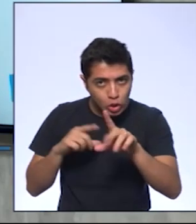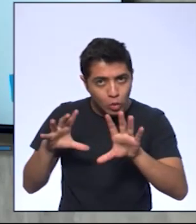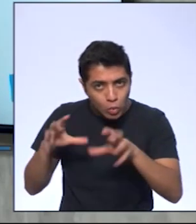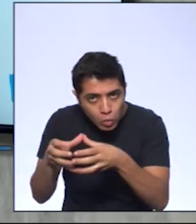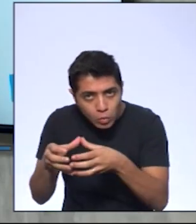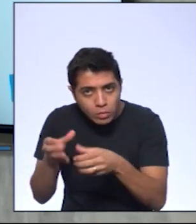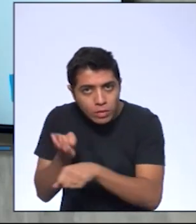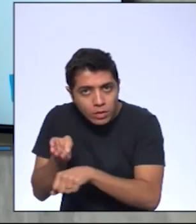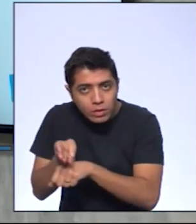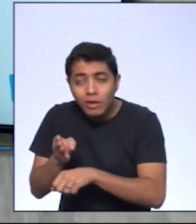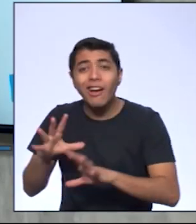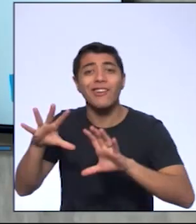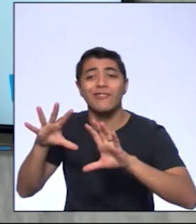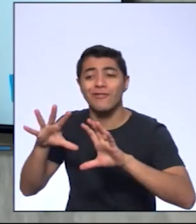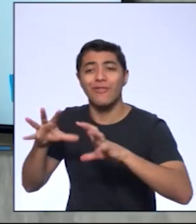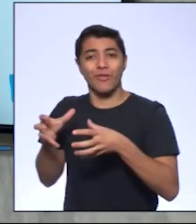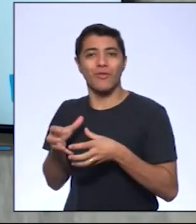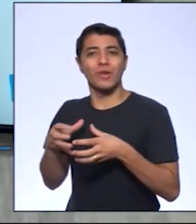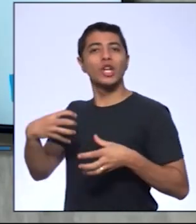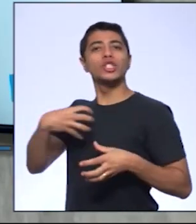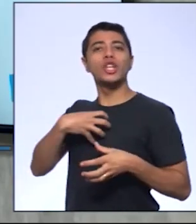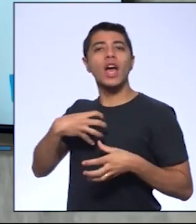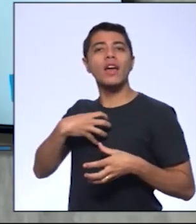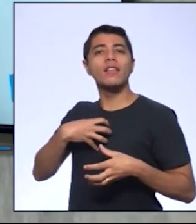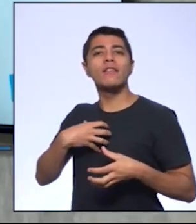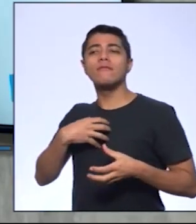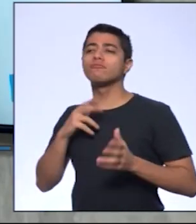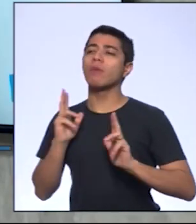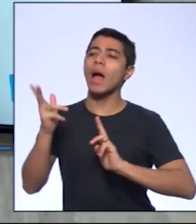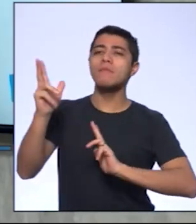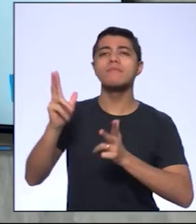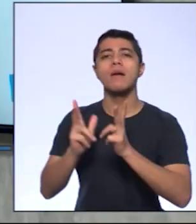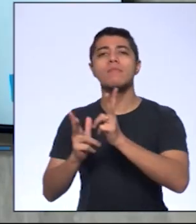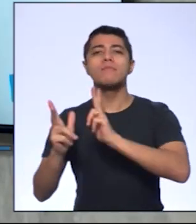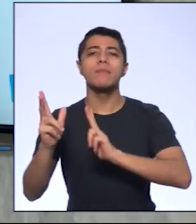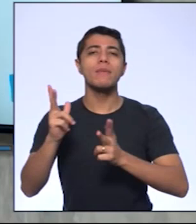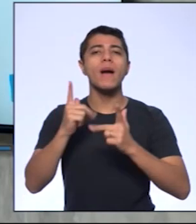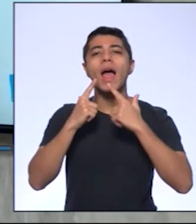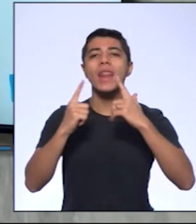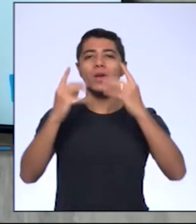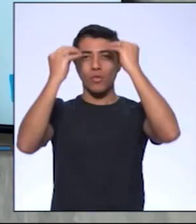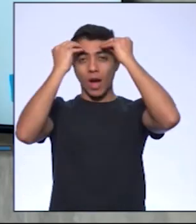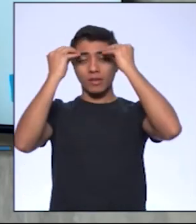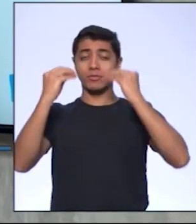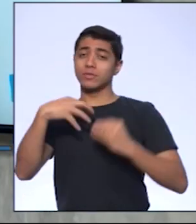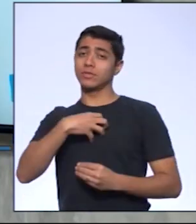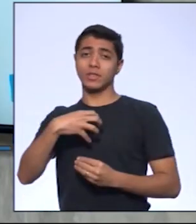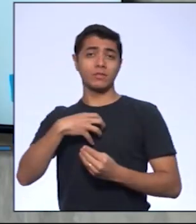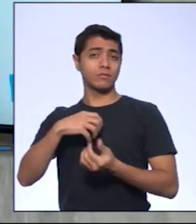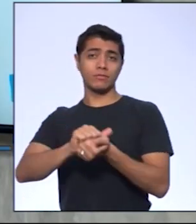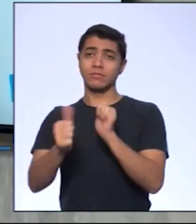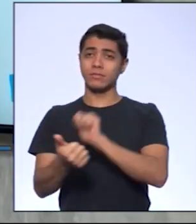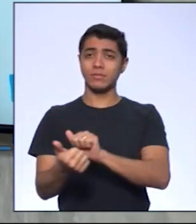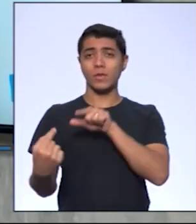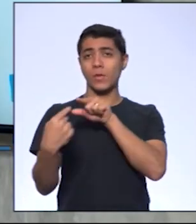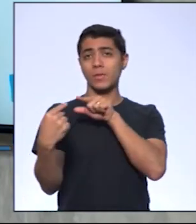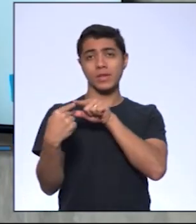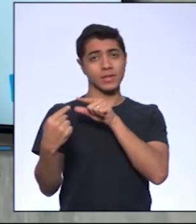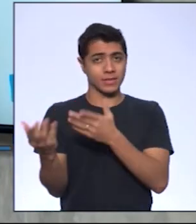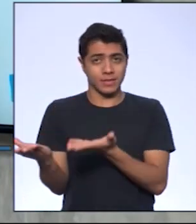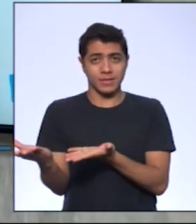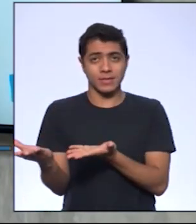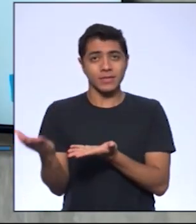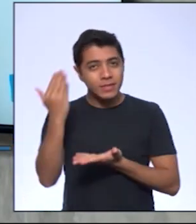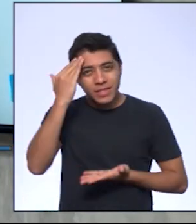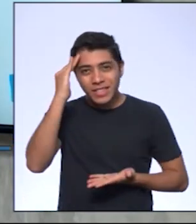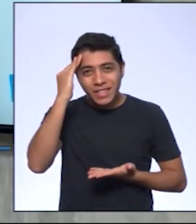grupo, certo? Então, esse universo de linguagem, ele também vai justificar aí algumas escolhas